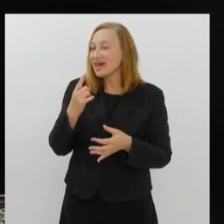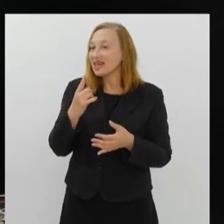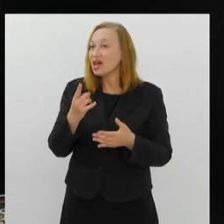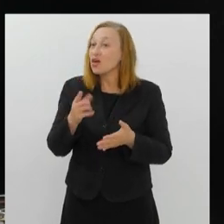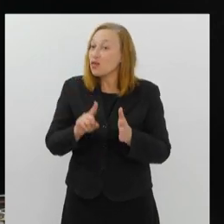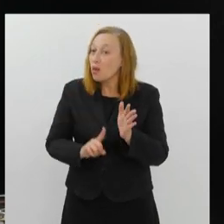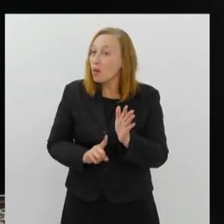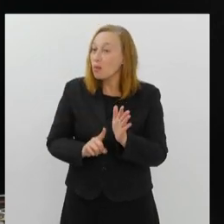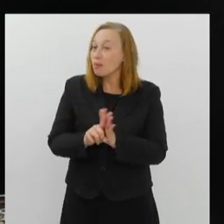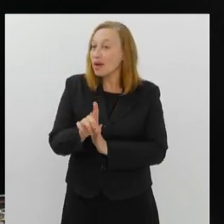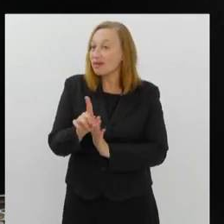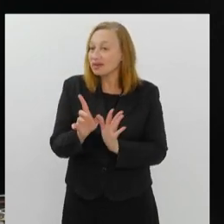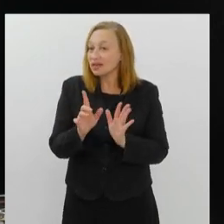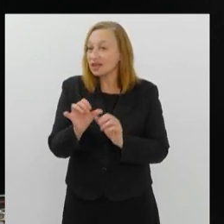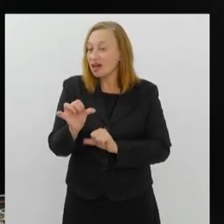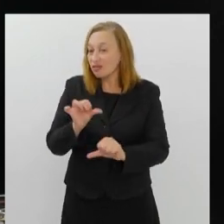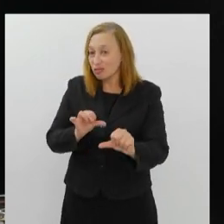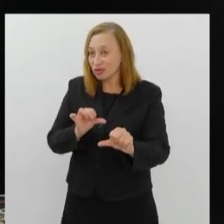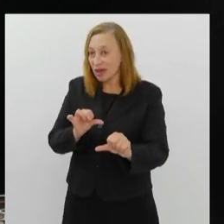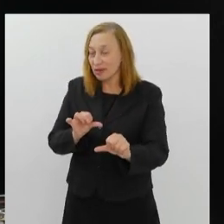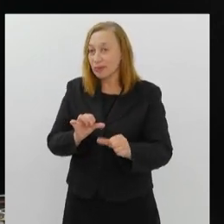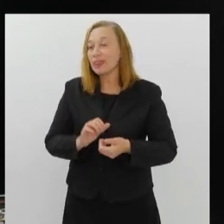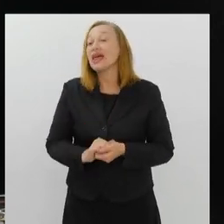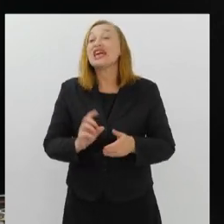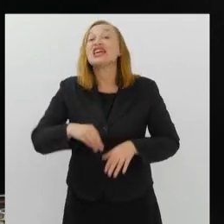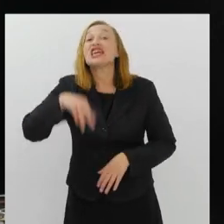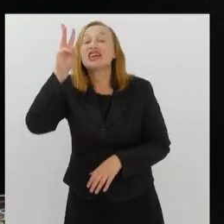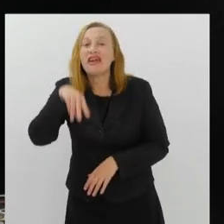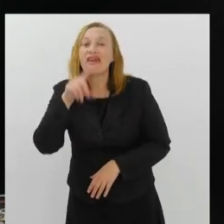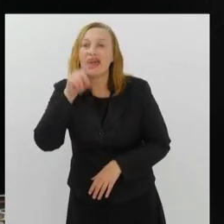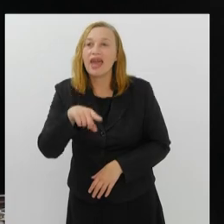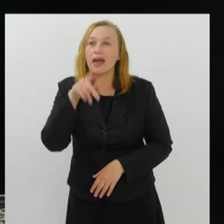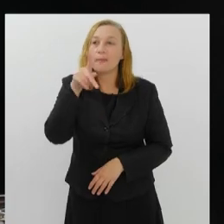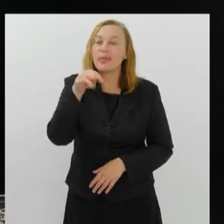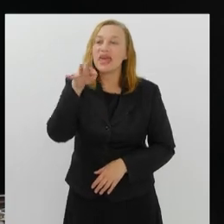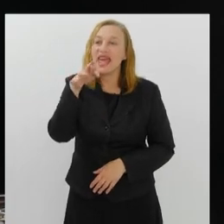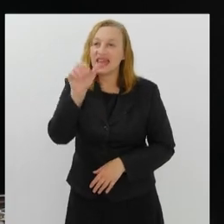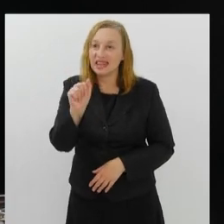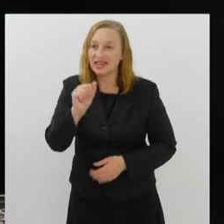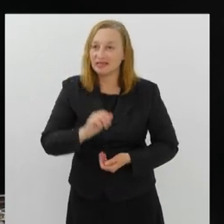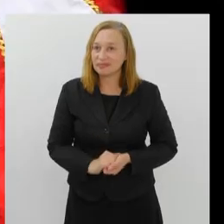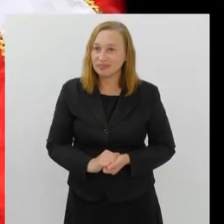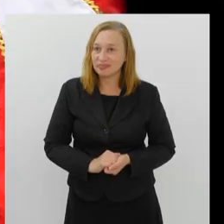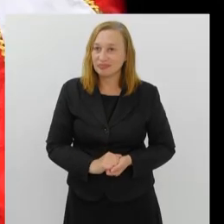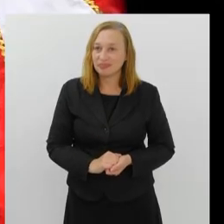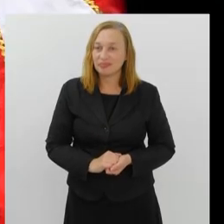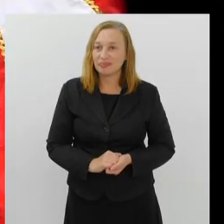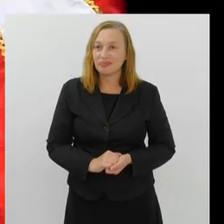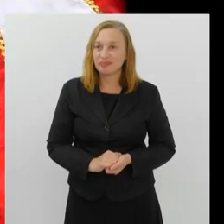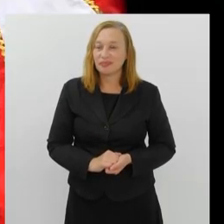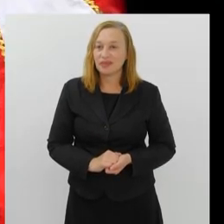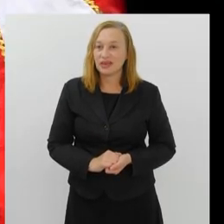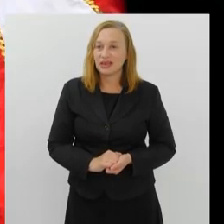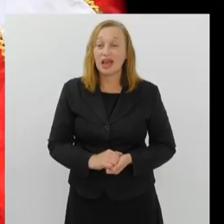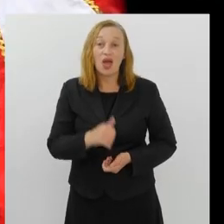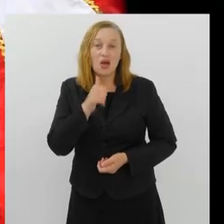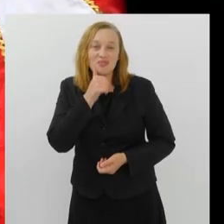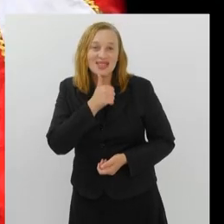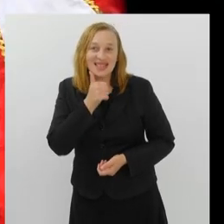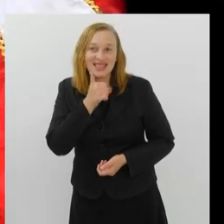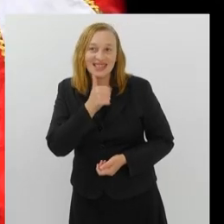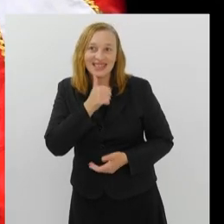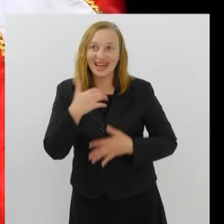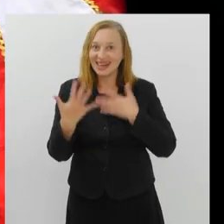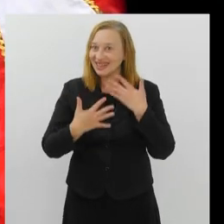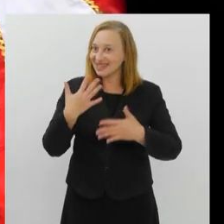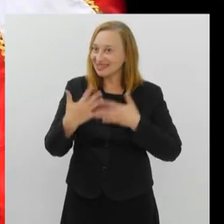a pergunta para finalizarmos aqui a nossa entrevista. Quem é Pietra Brum? Pietra Brum é uma